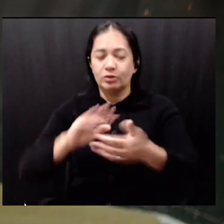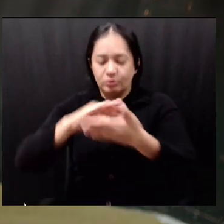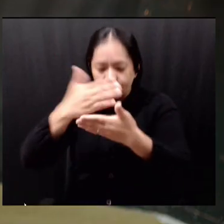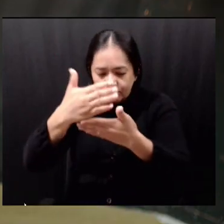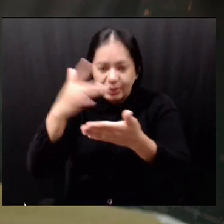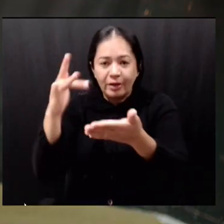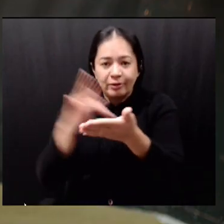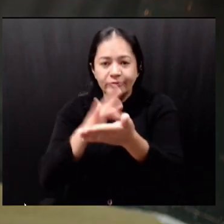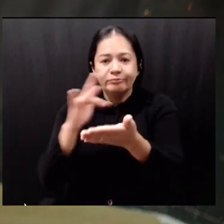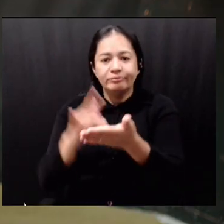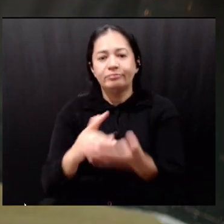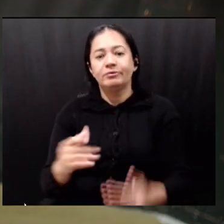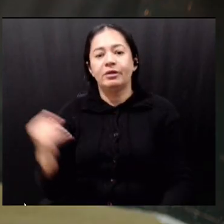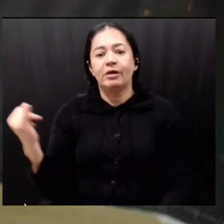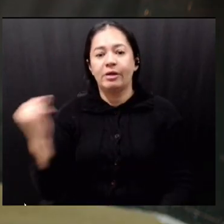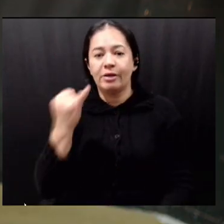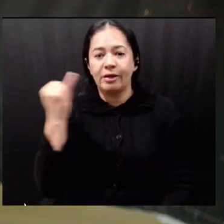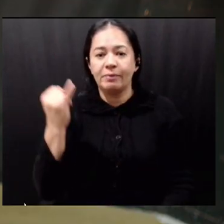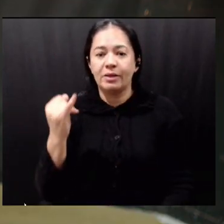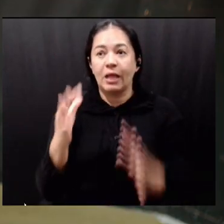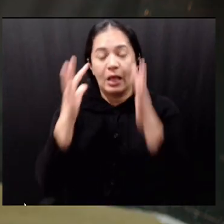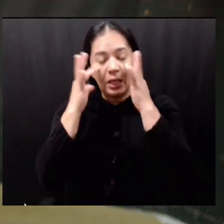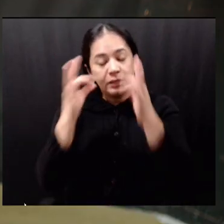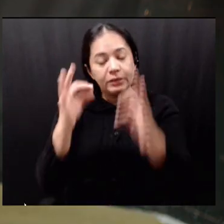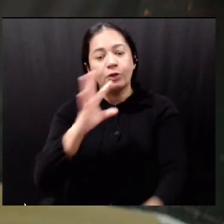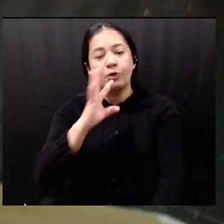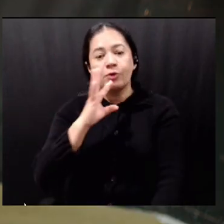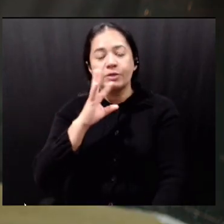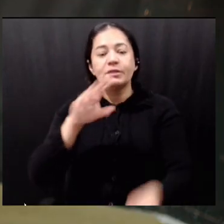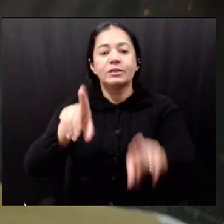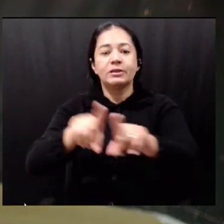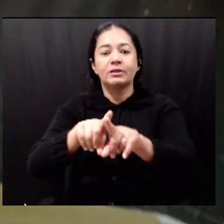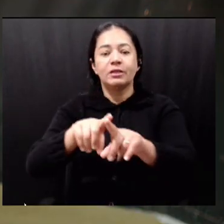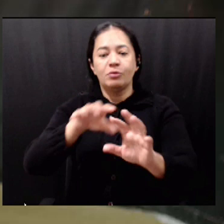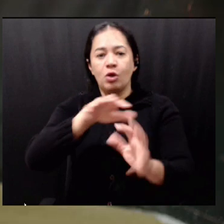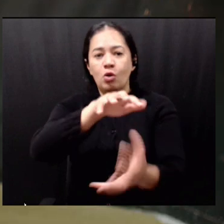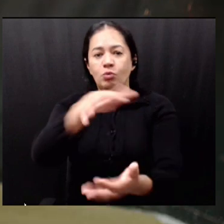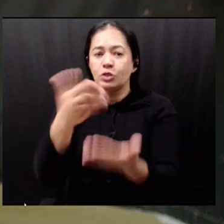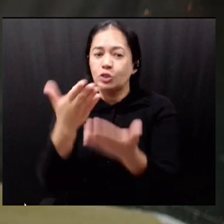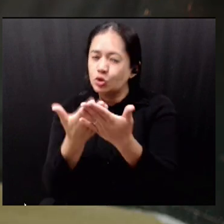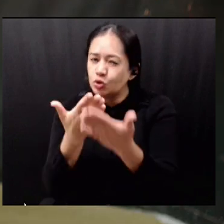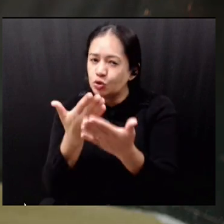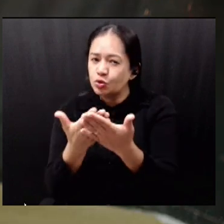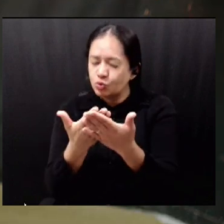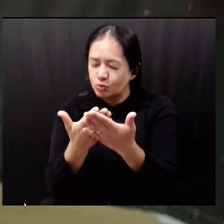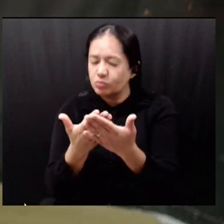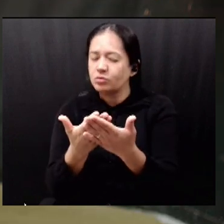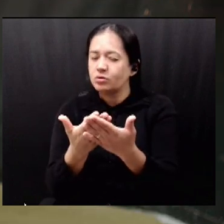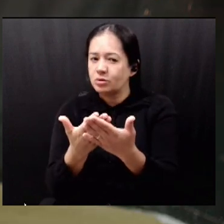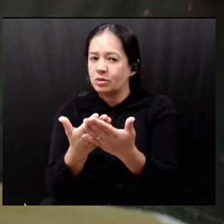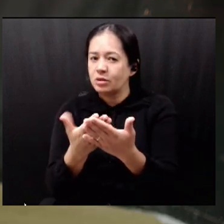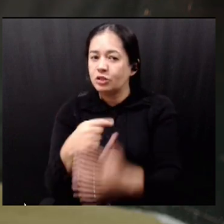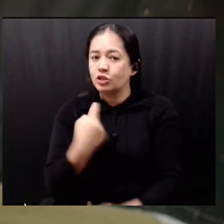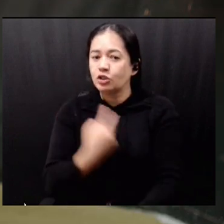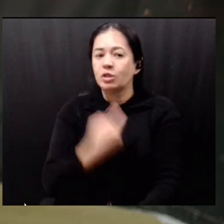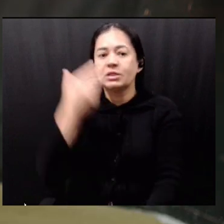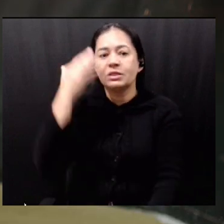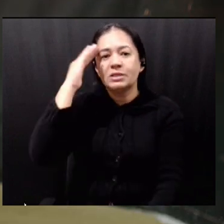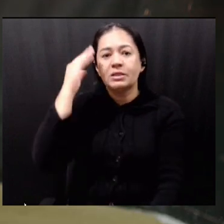se atentar e conhecer também esse mundo obscuro, estudar sobre isso. Sim. E para a gente poder entender para quem a gente